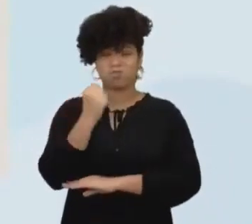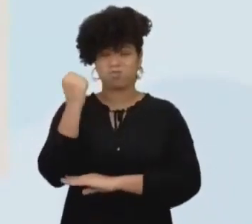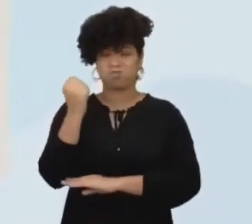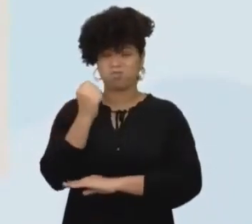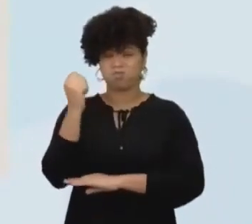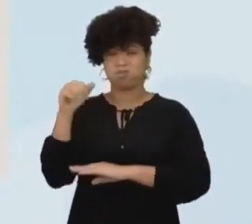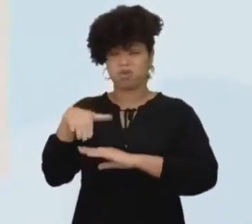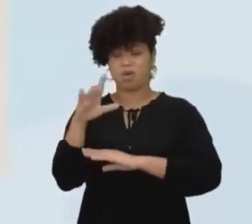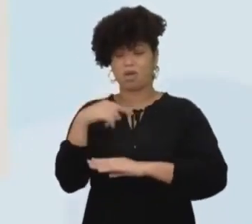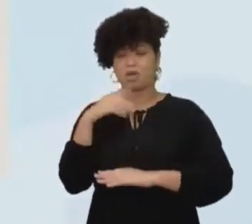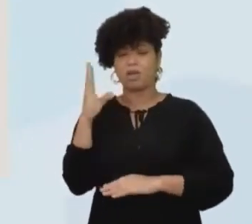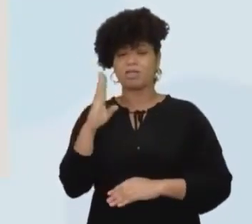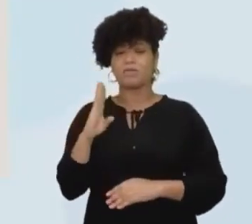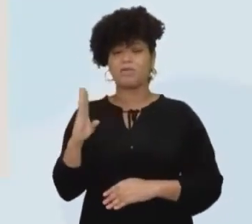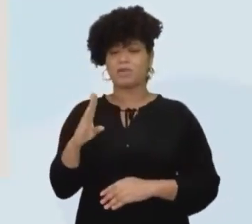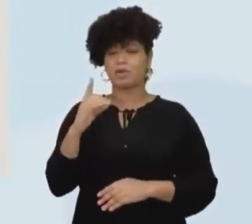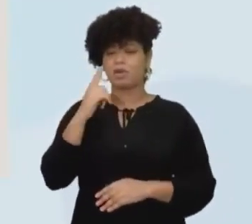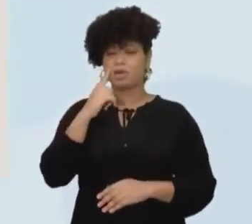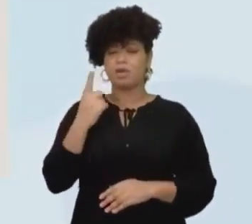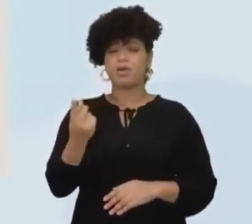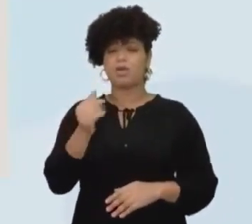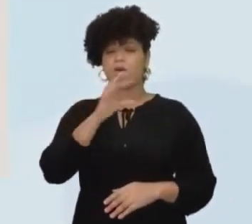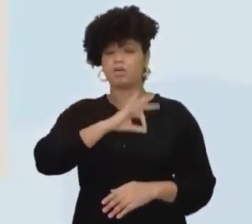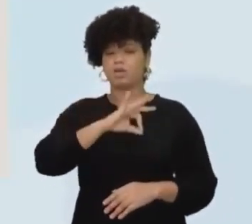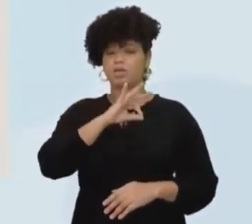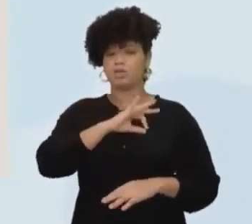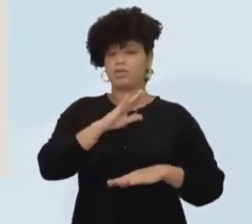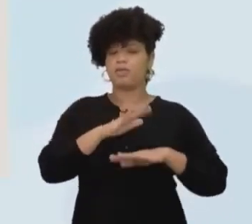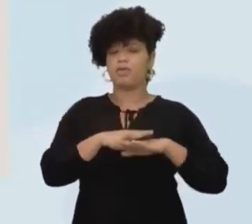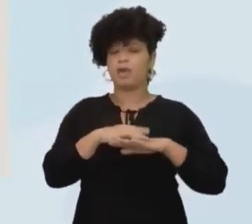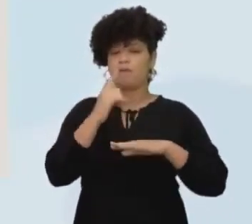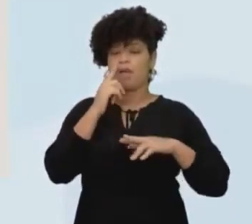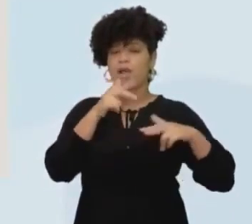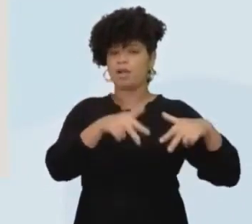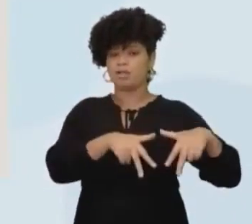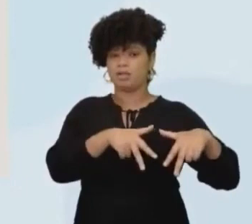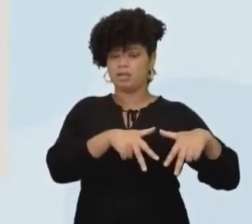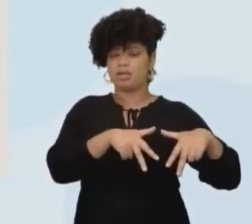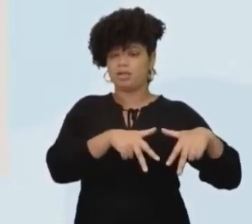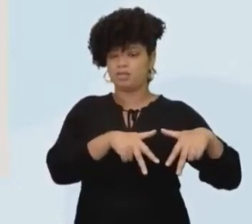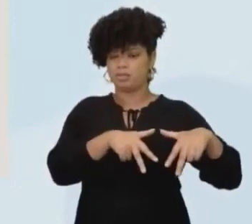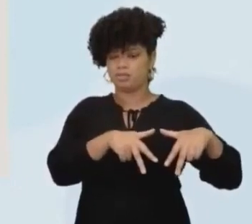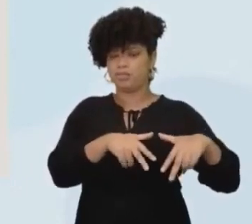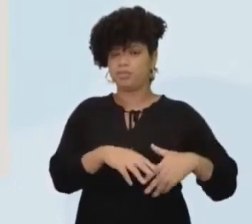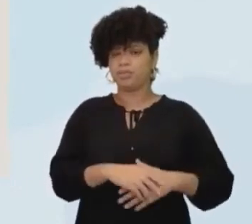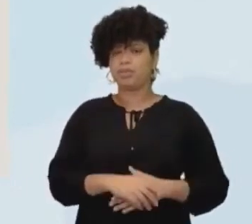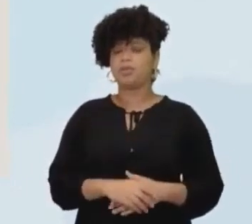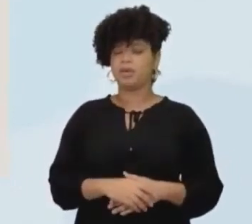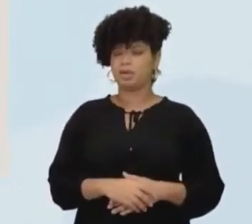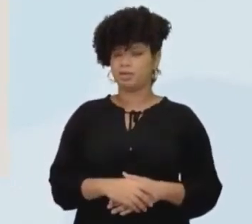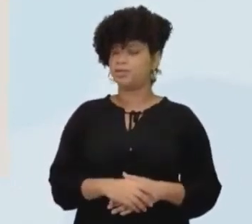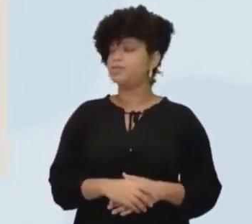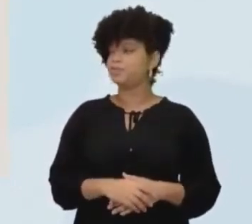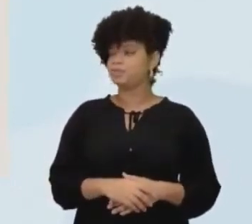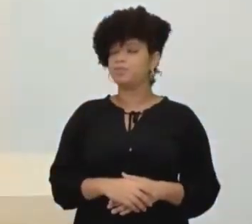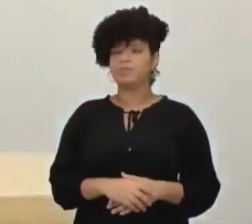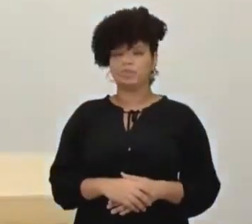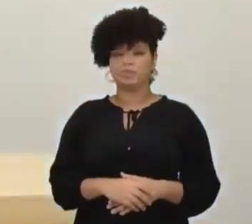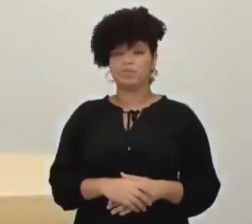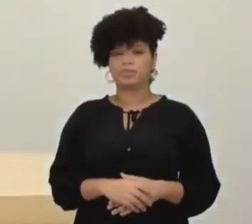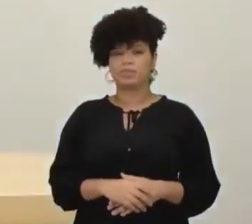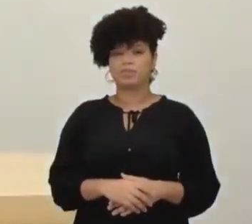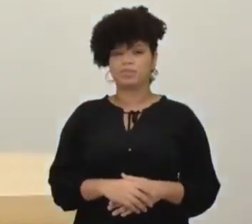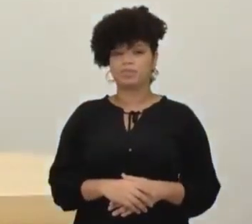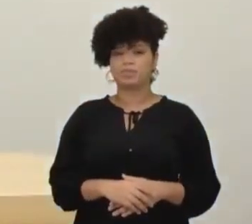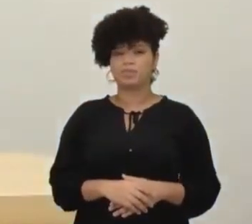resolvido né o rendimento médio mensal por sexo de anterior Ai desculpa desculpa eu pulei Opa desculpa